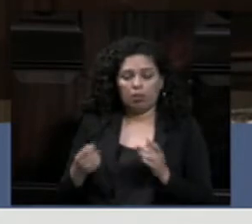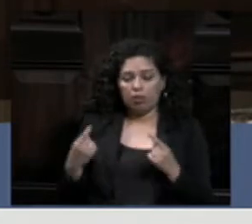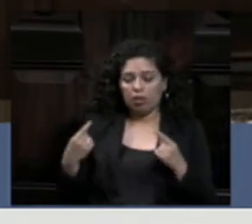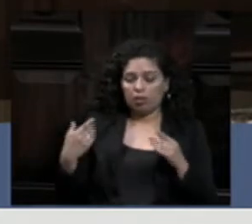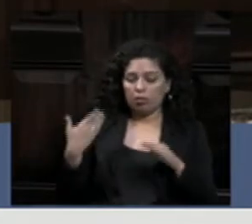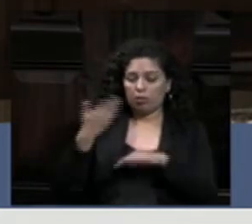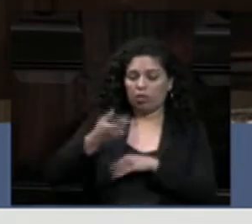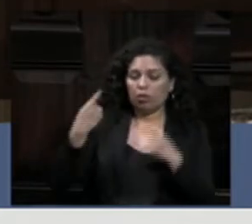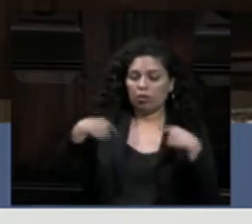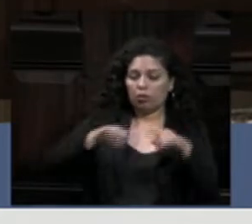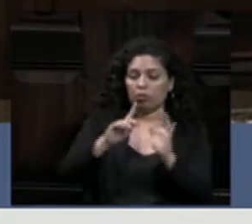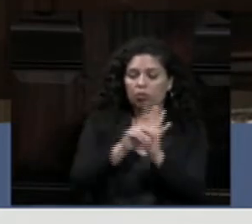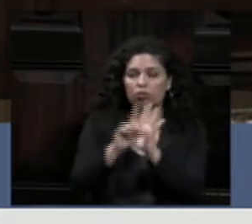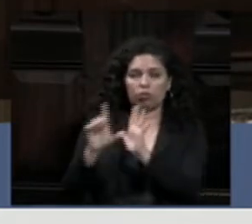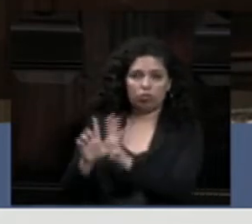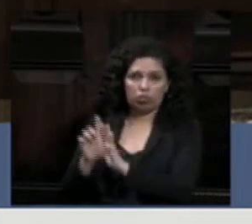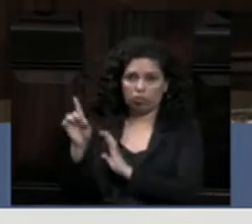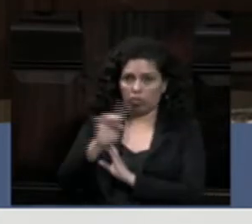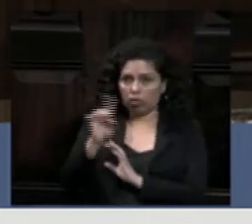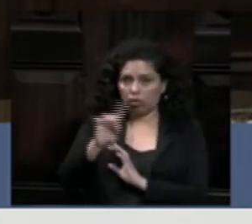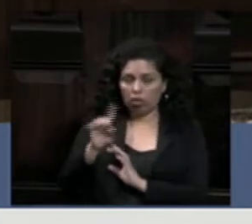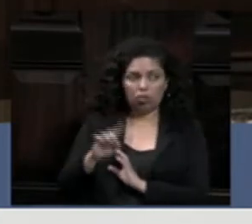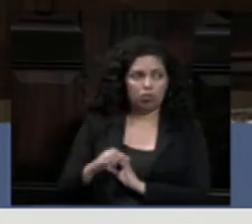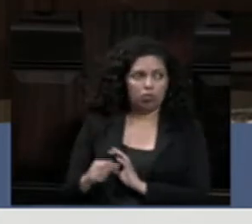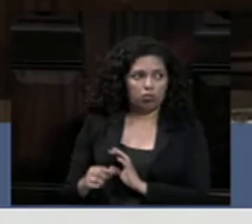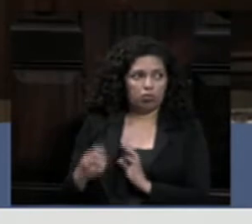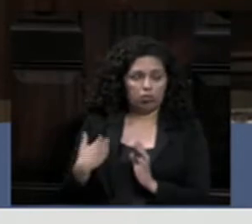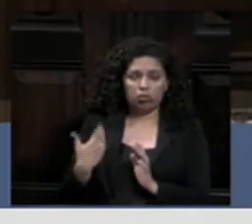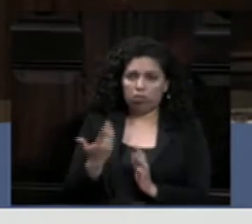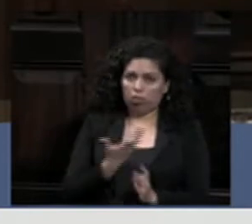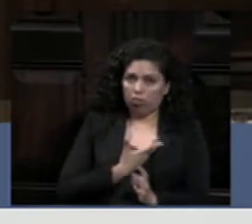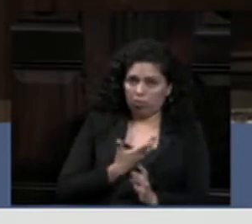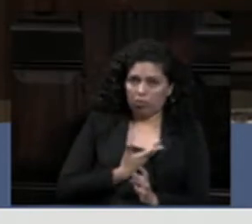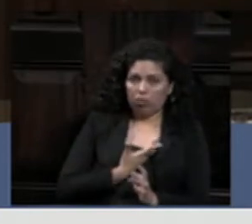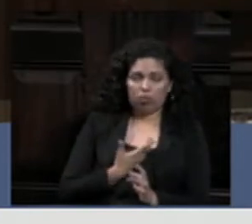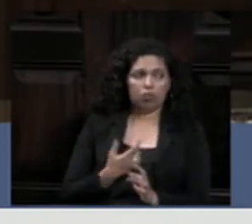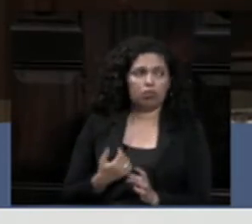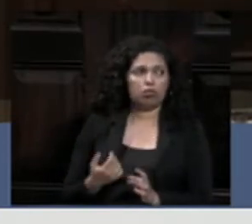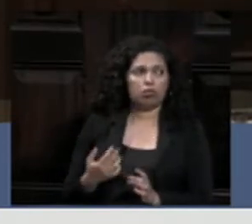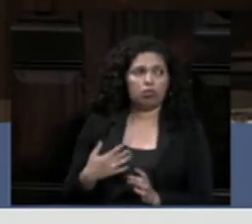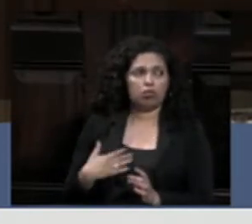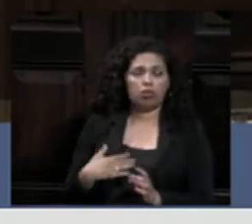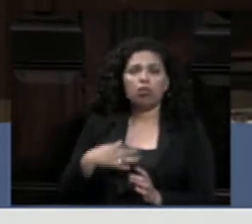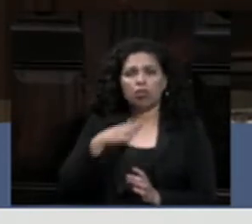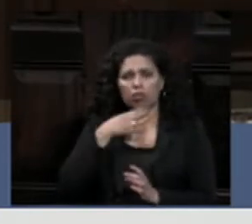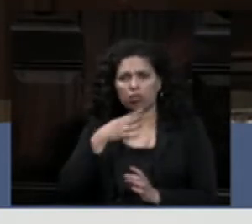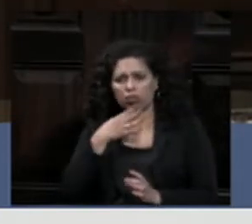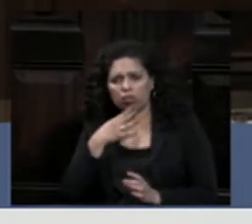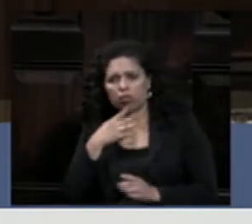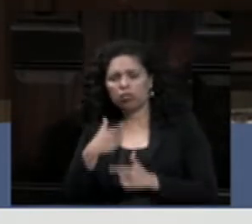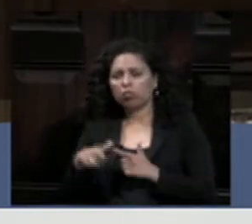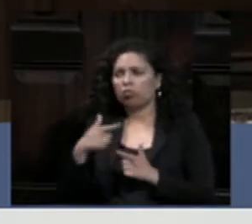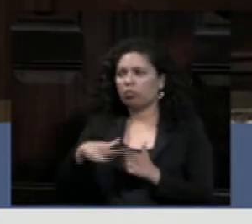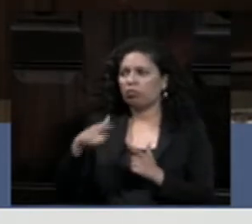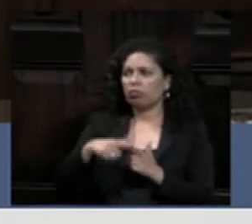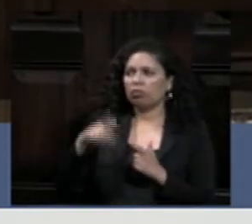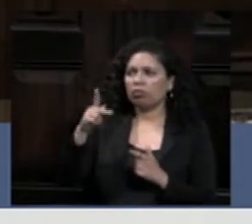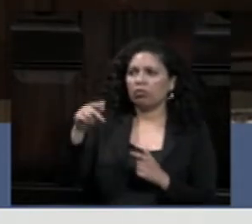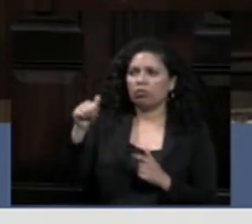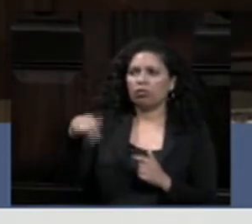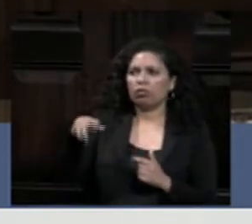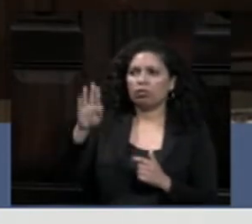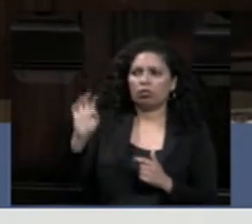ao contrário, como disse, sou amigo, companheiro, fiz campanhas para ele e para o CREA, né, participei de campanhas